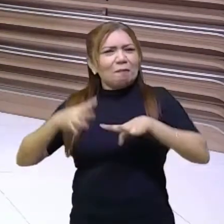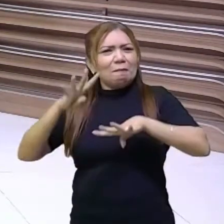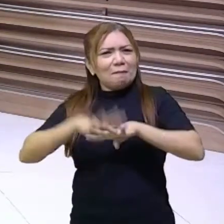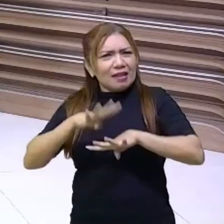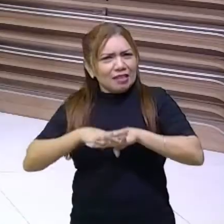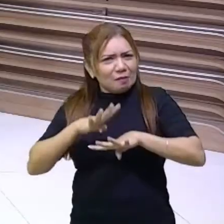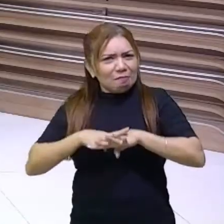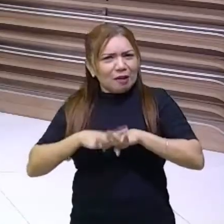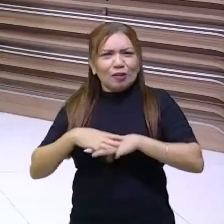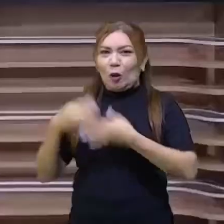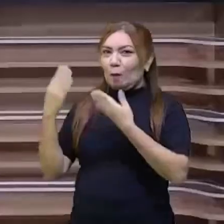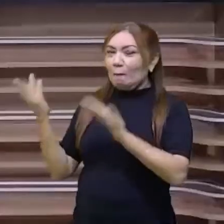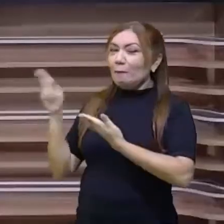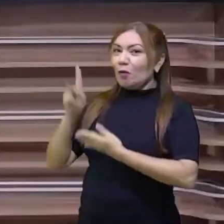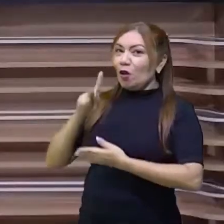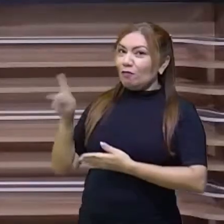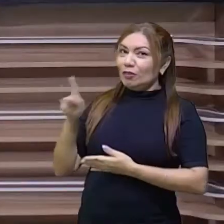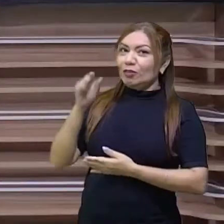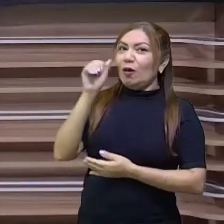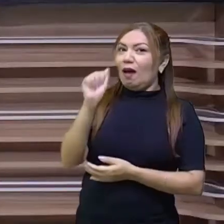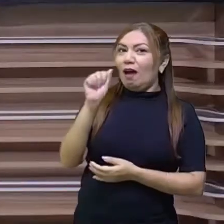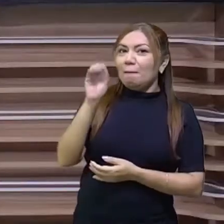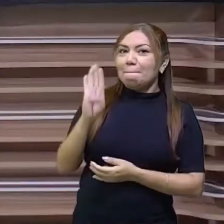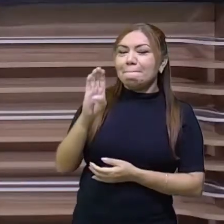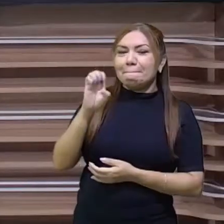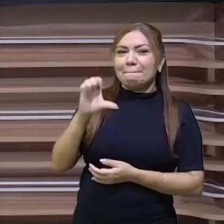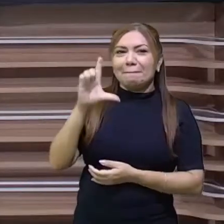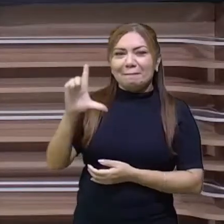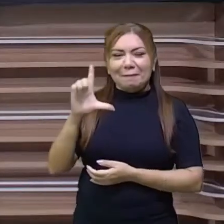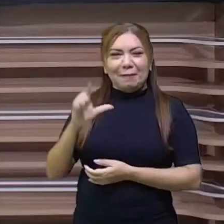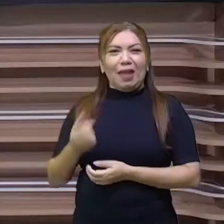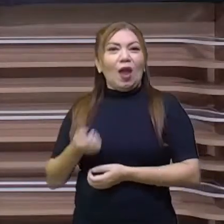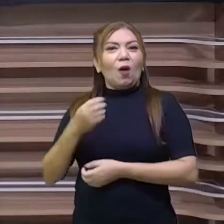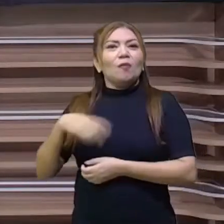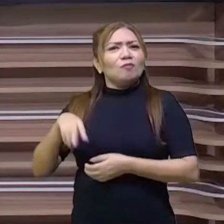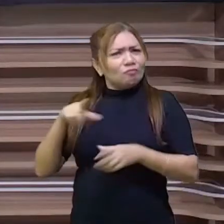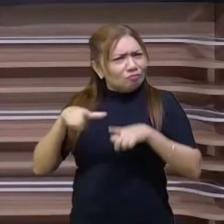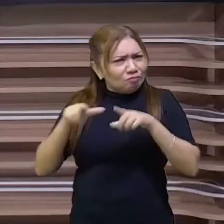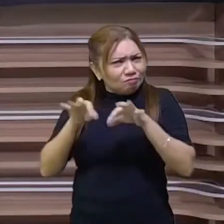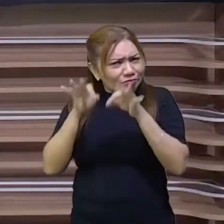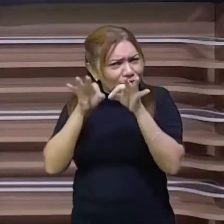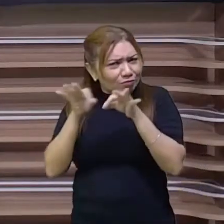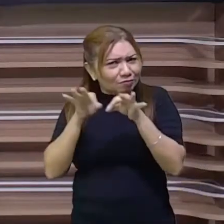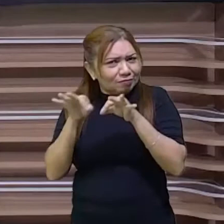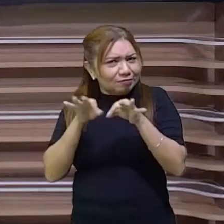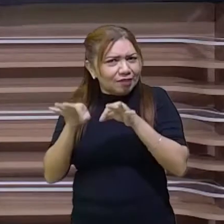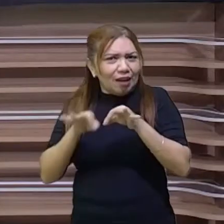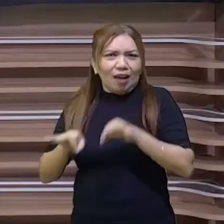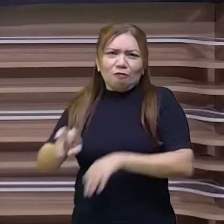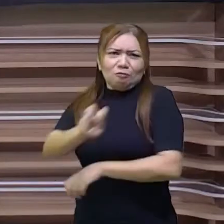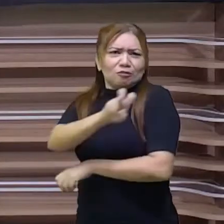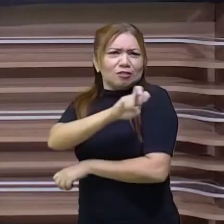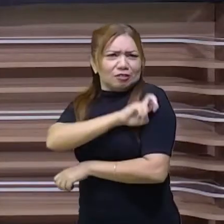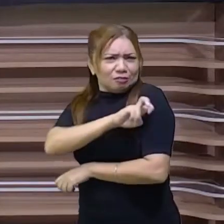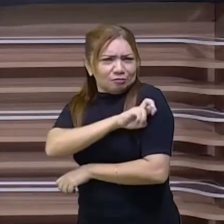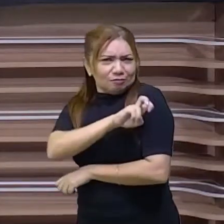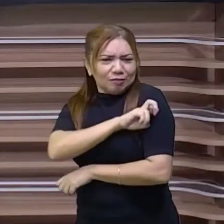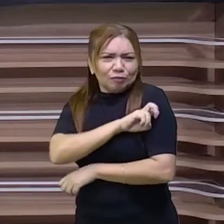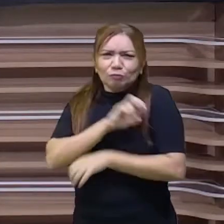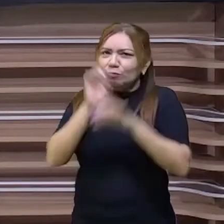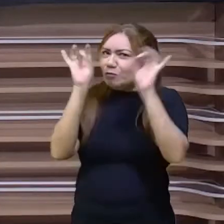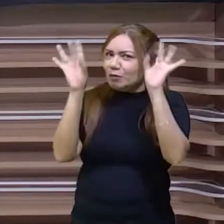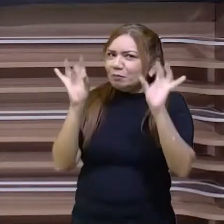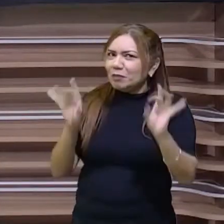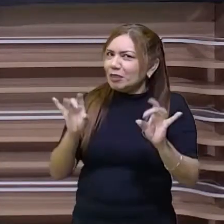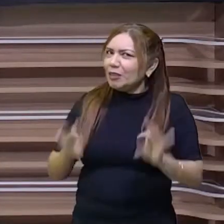matemática eu sou o professor Abel Santos estarei com você nesse momento a gente trabalhar aqui ó uma aula para o quinto ano todo